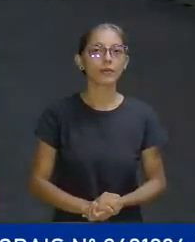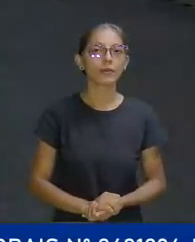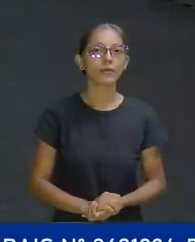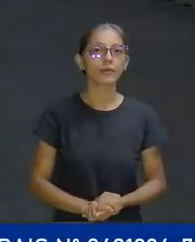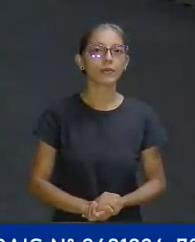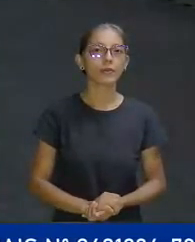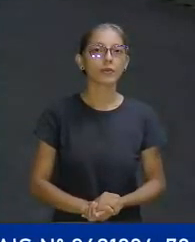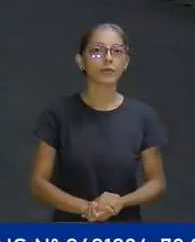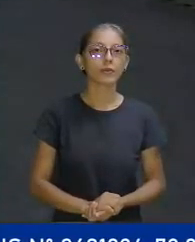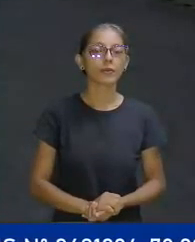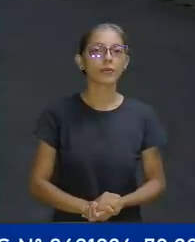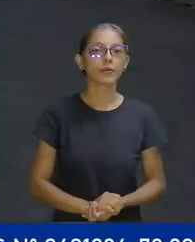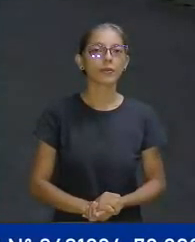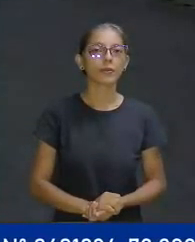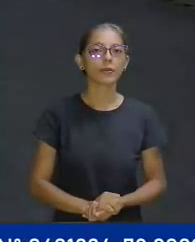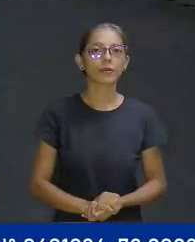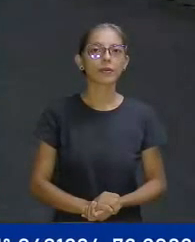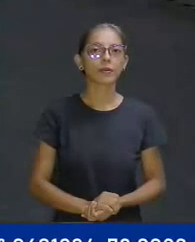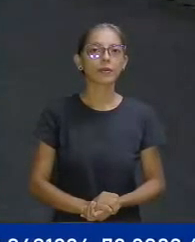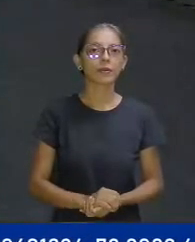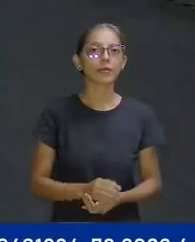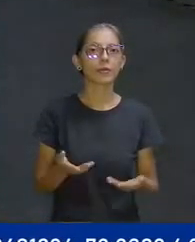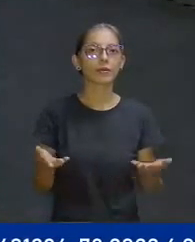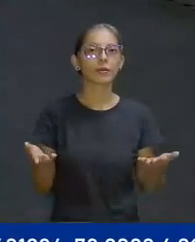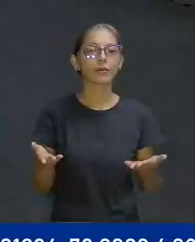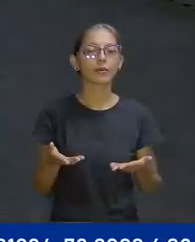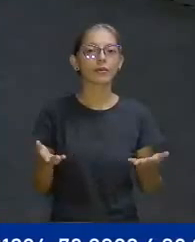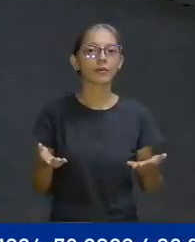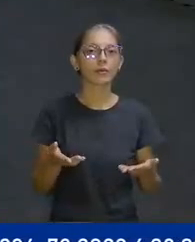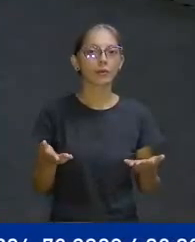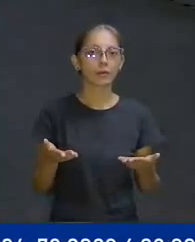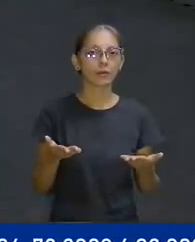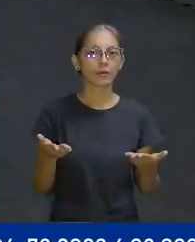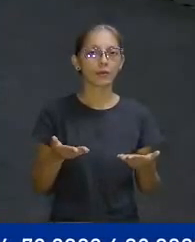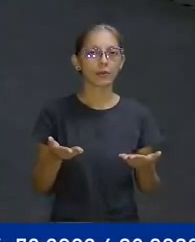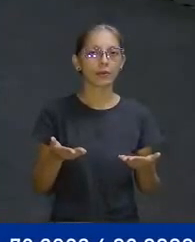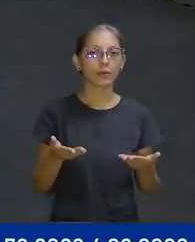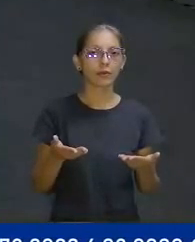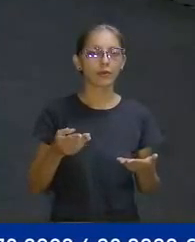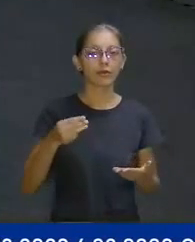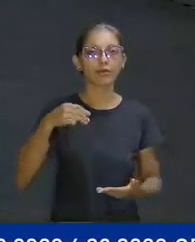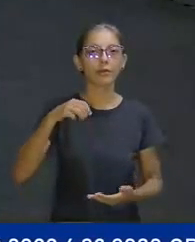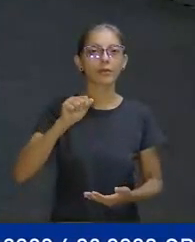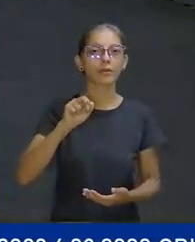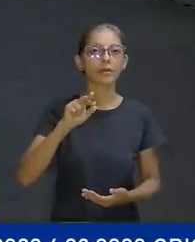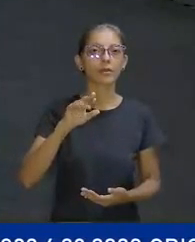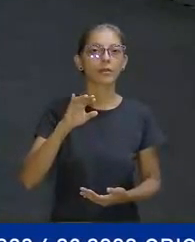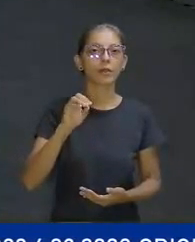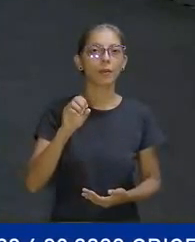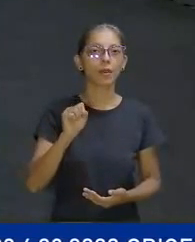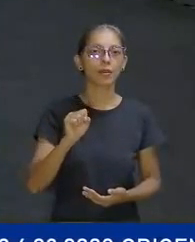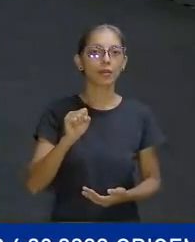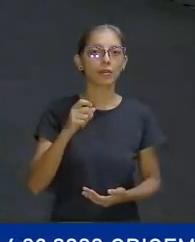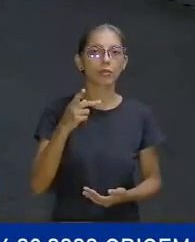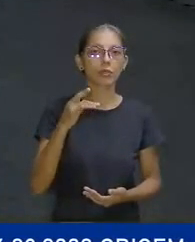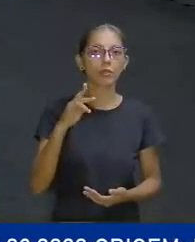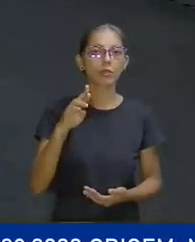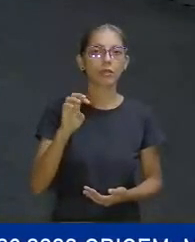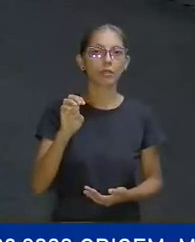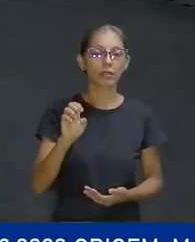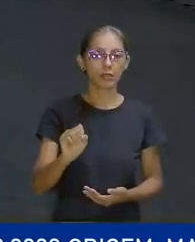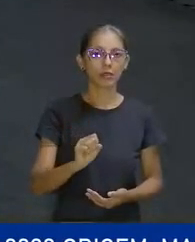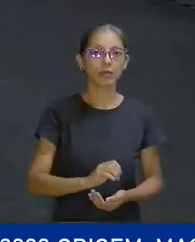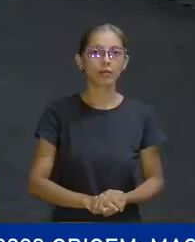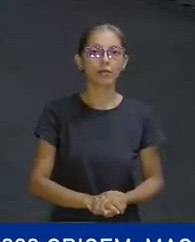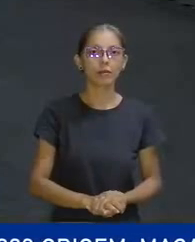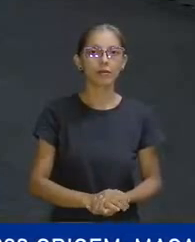Relatório, vamos passar a palavra ao doutor Marcos Pires. Doutor Marcos, Vossa Excelência, seja